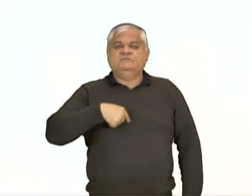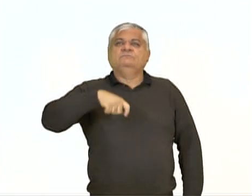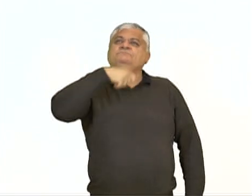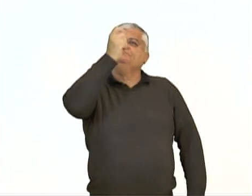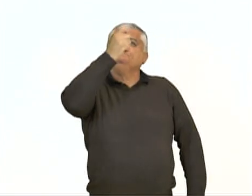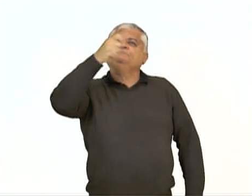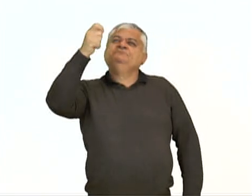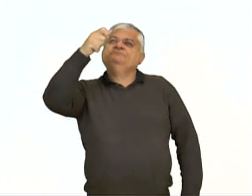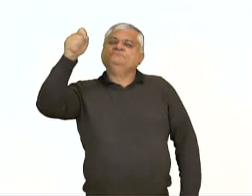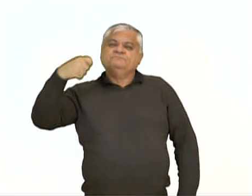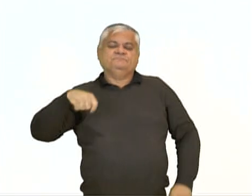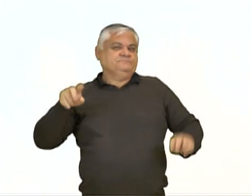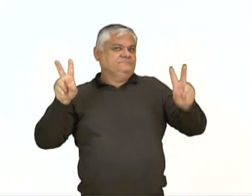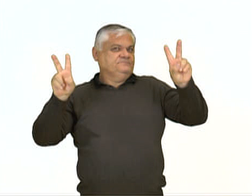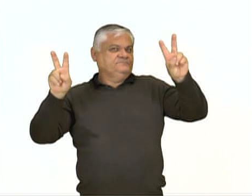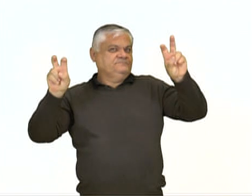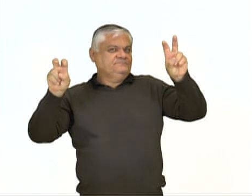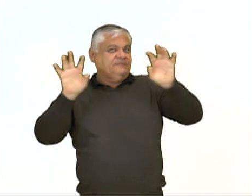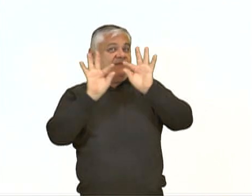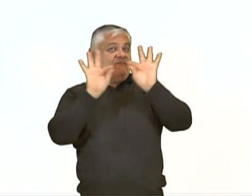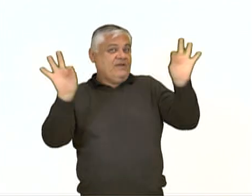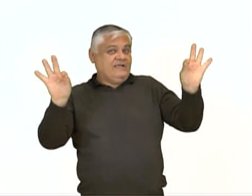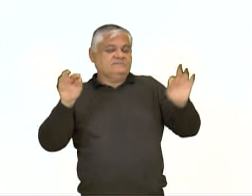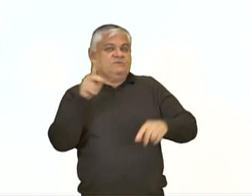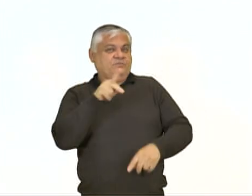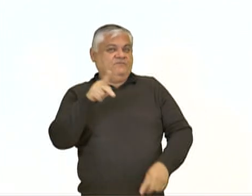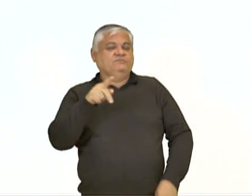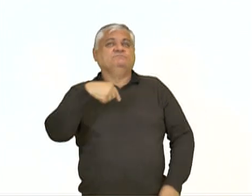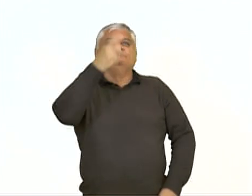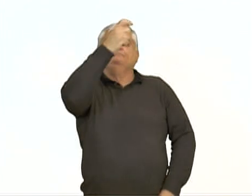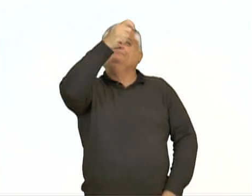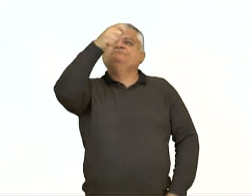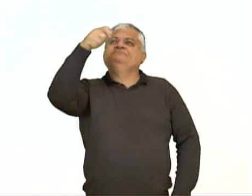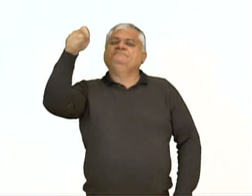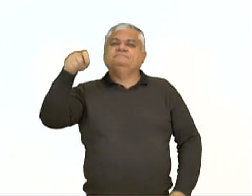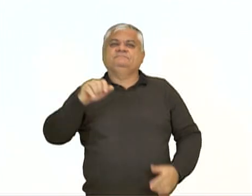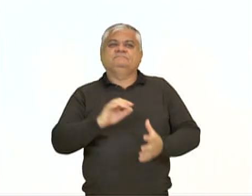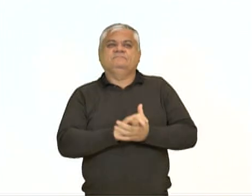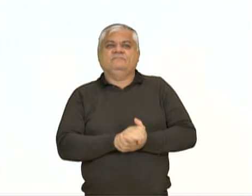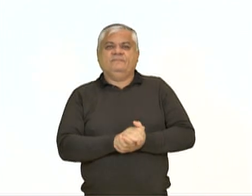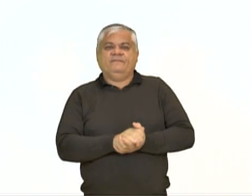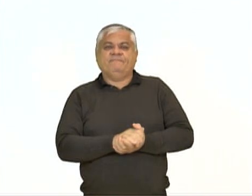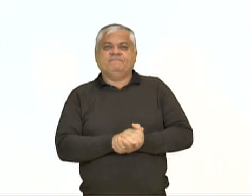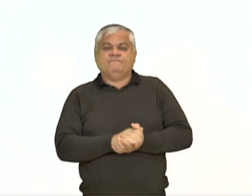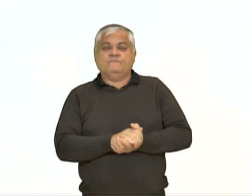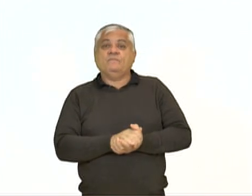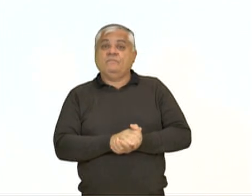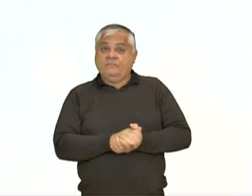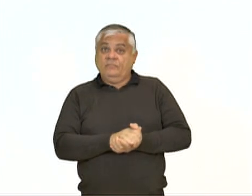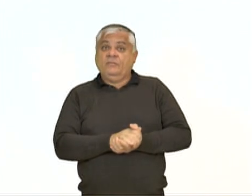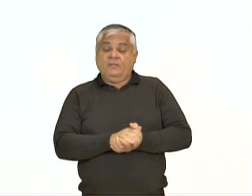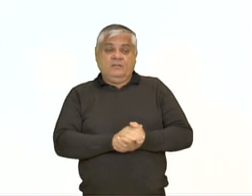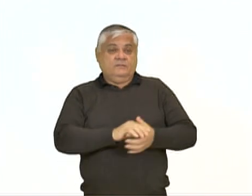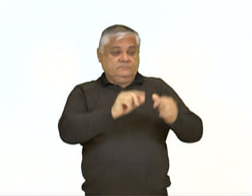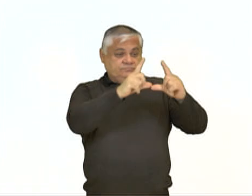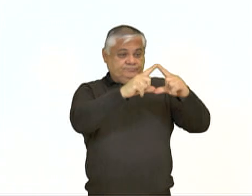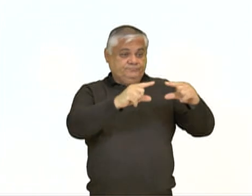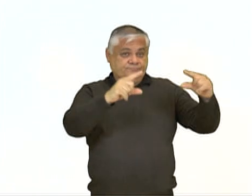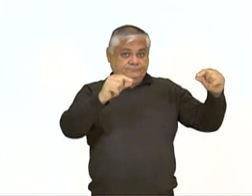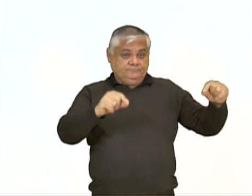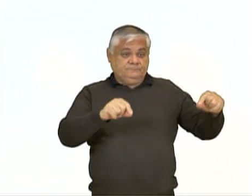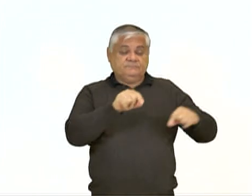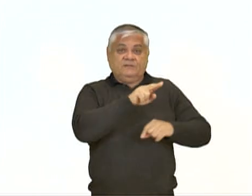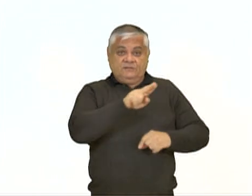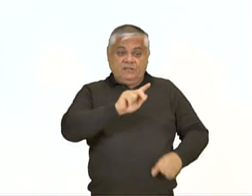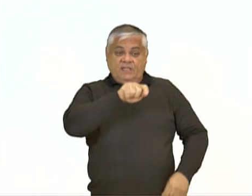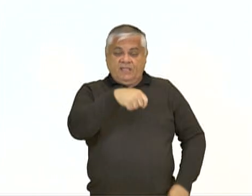seguinte. Escreveu a seguinte frase no quadro. Vamos ler, então? Popularmente, os nematódeos são conhecidos